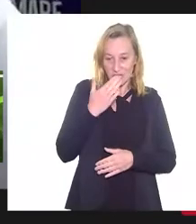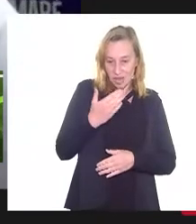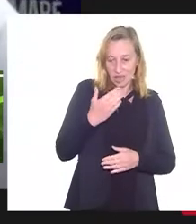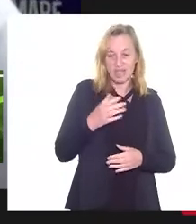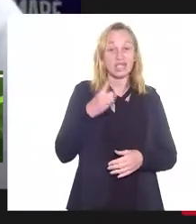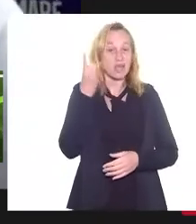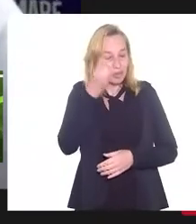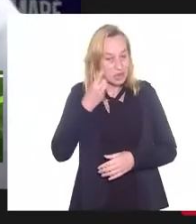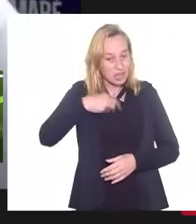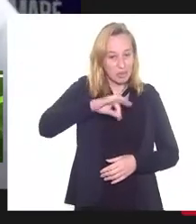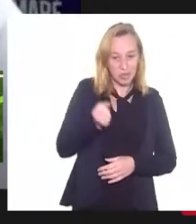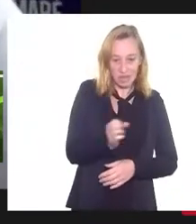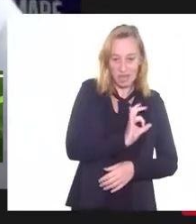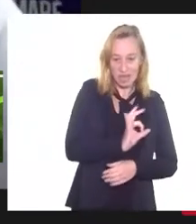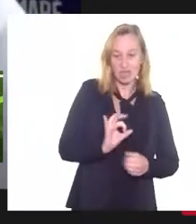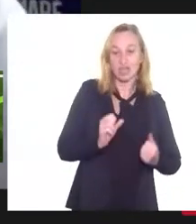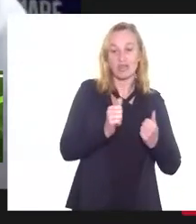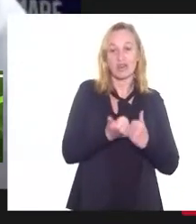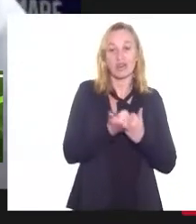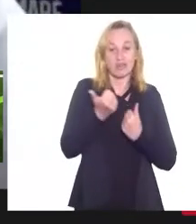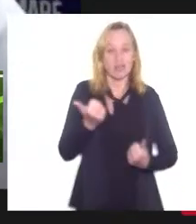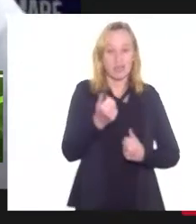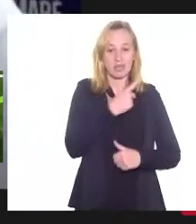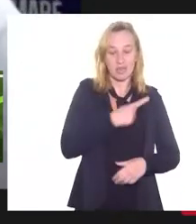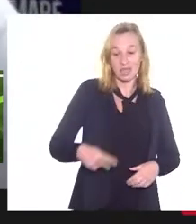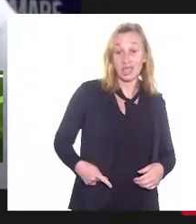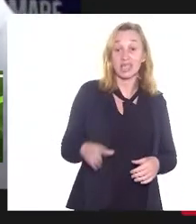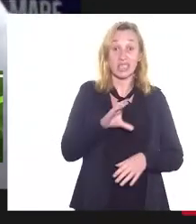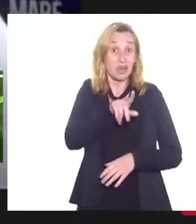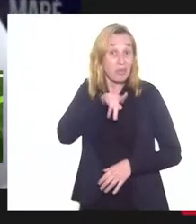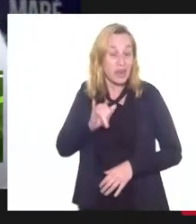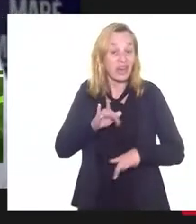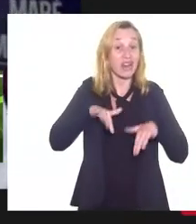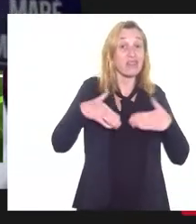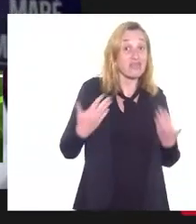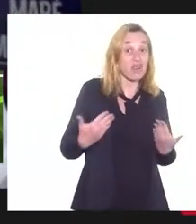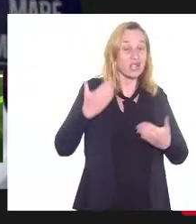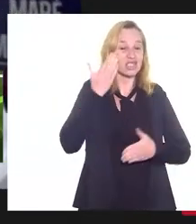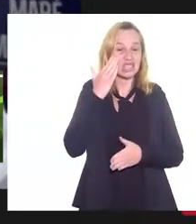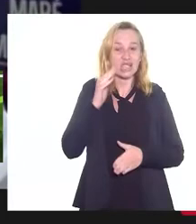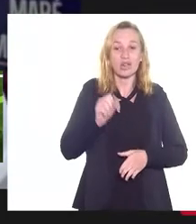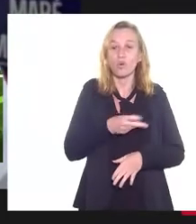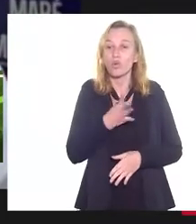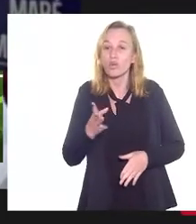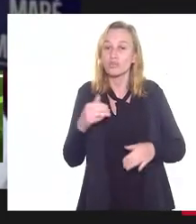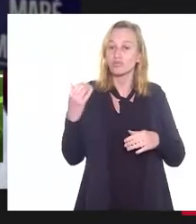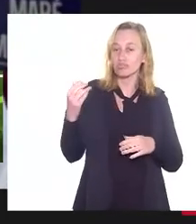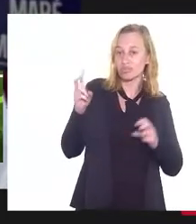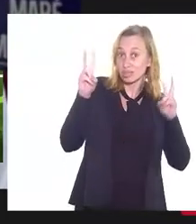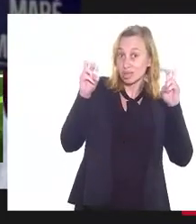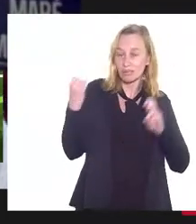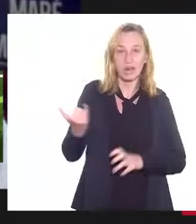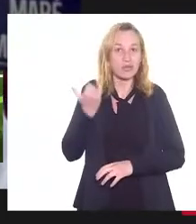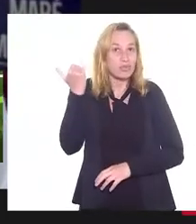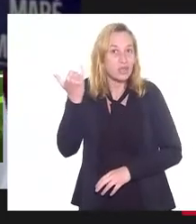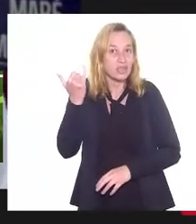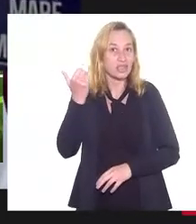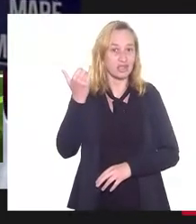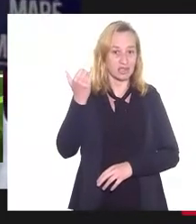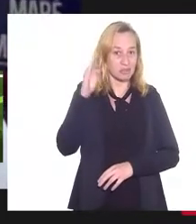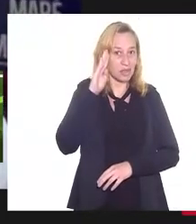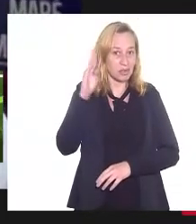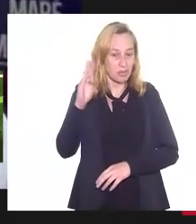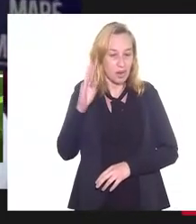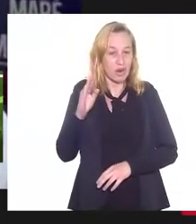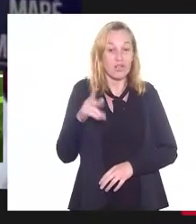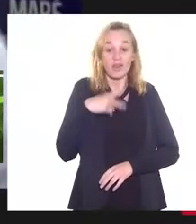foi vice-presidenta nesta CPI. Então, entendendo o quanto que esse tema é fundamental e importante,